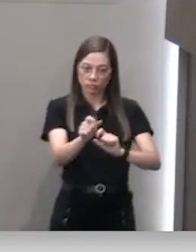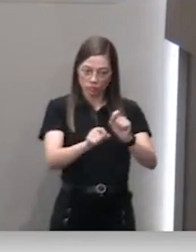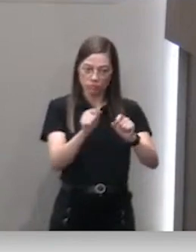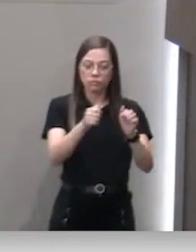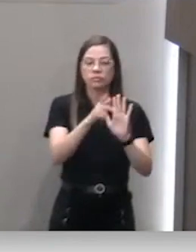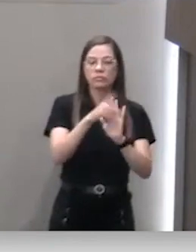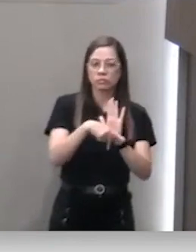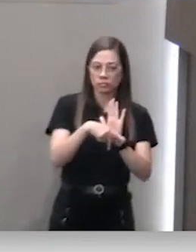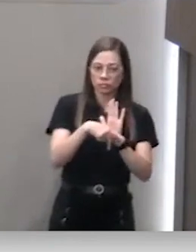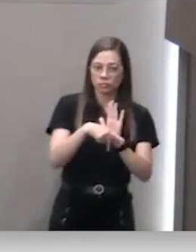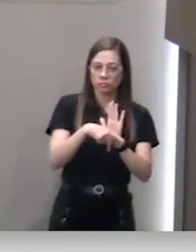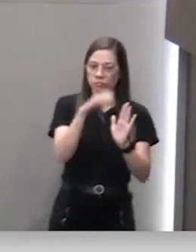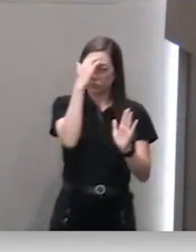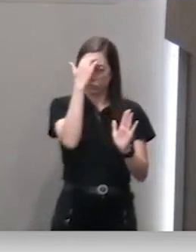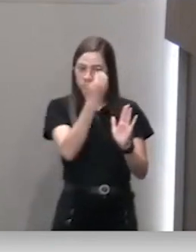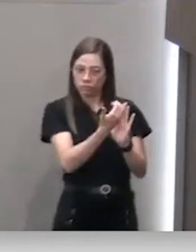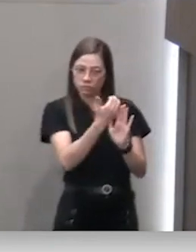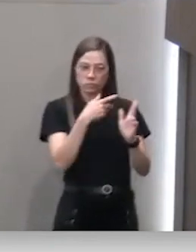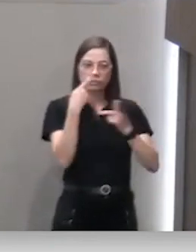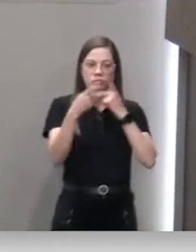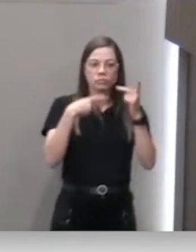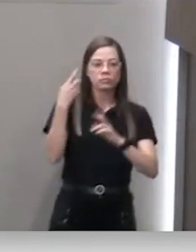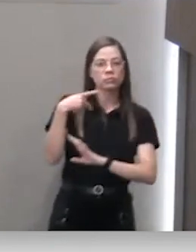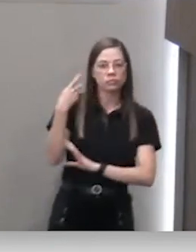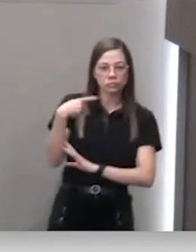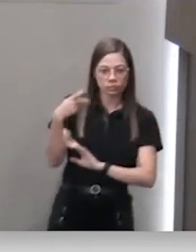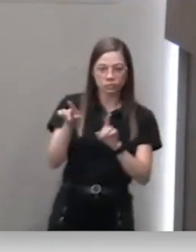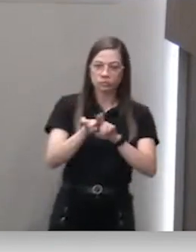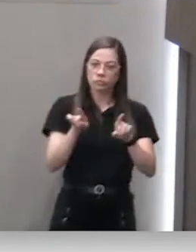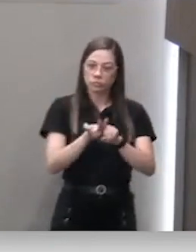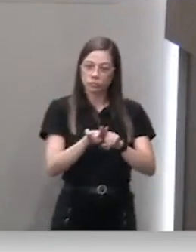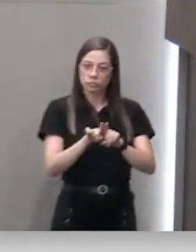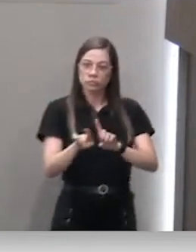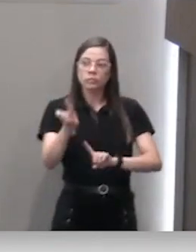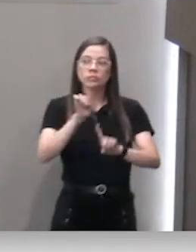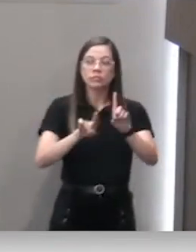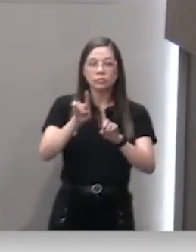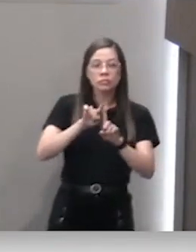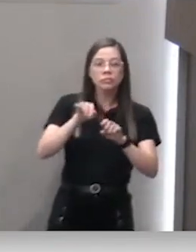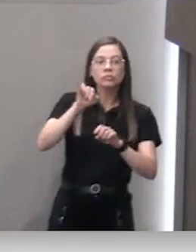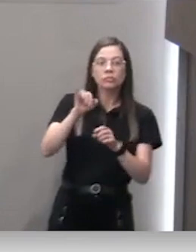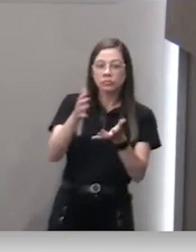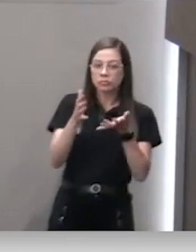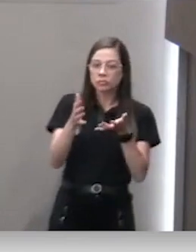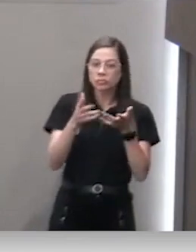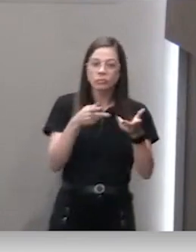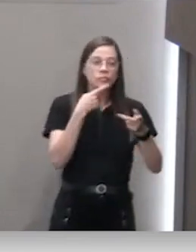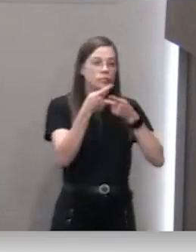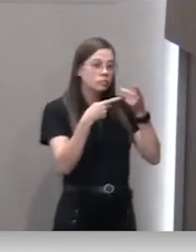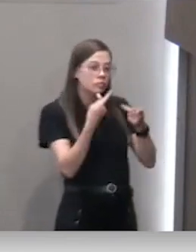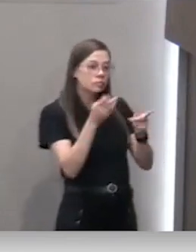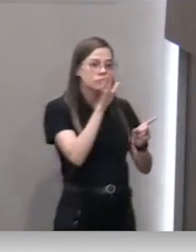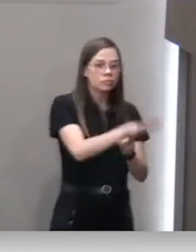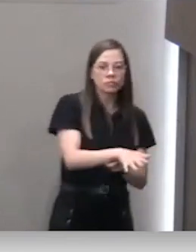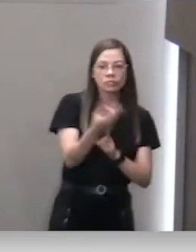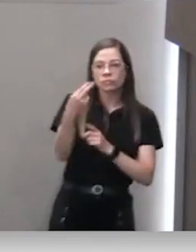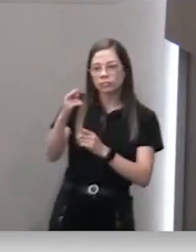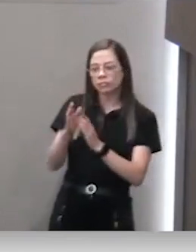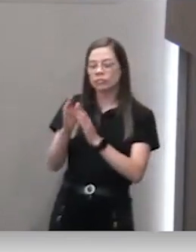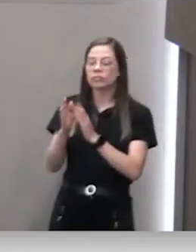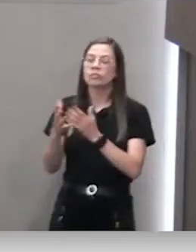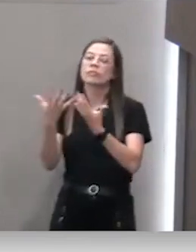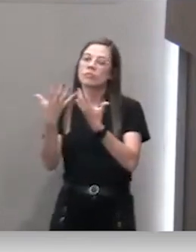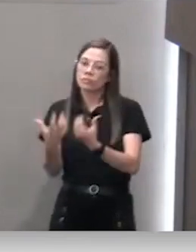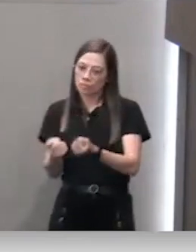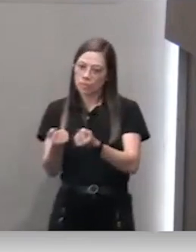plenário, seguir com a fala do vereador, e as manifestações contra a favor, se tomarem um